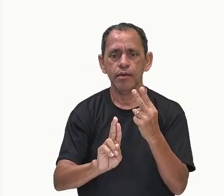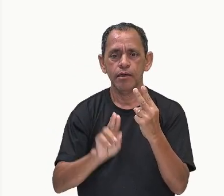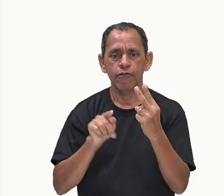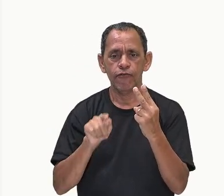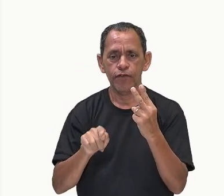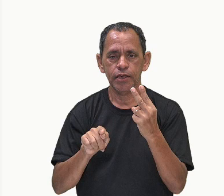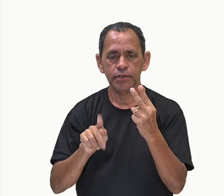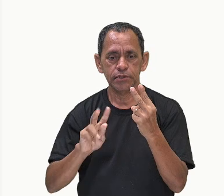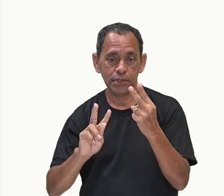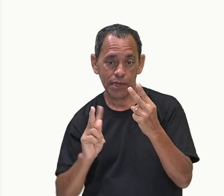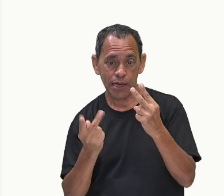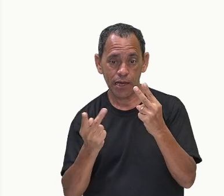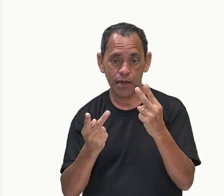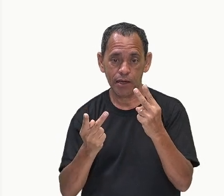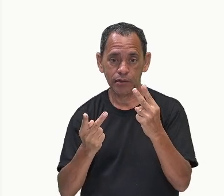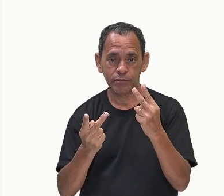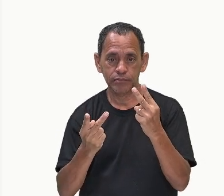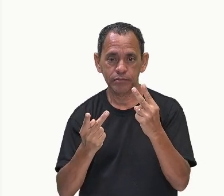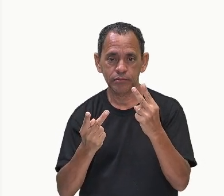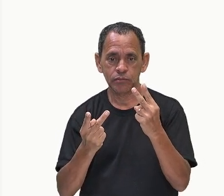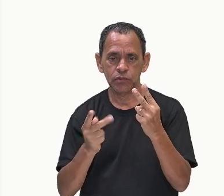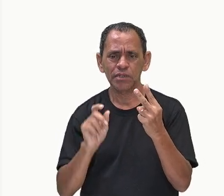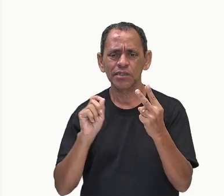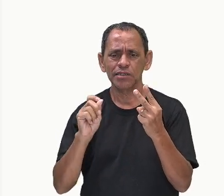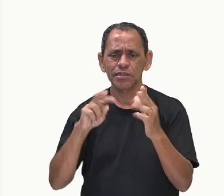vezes a altura.